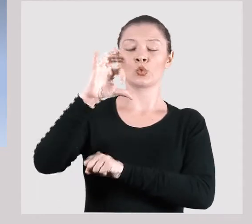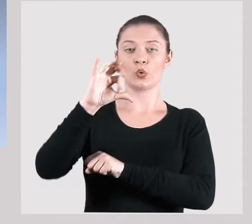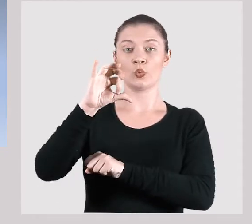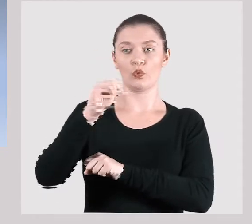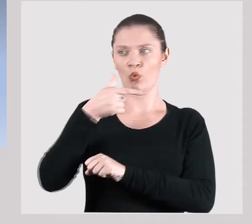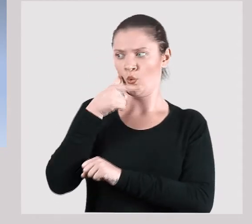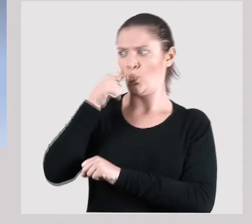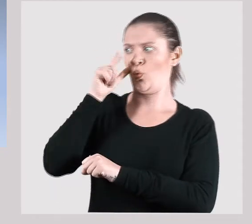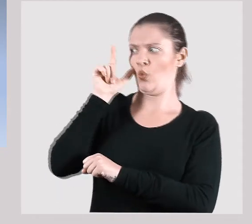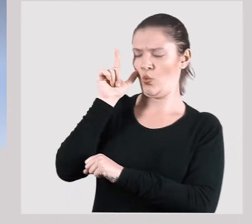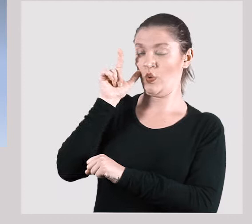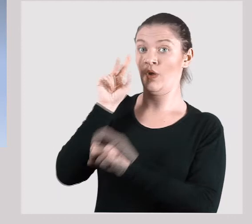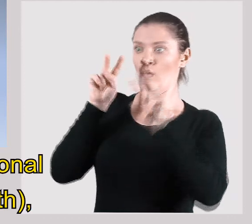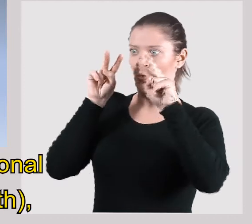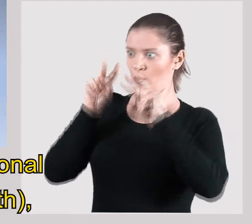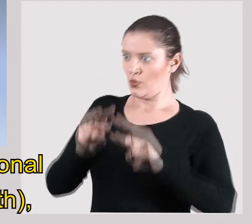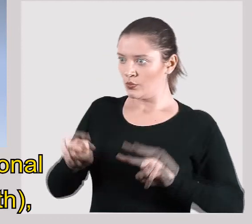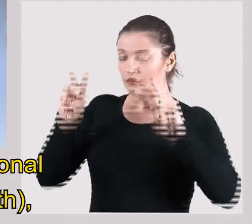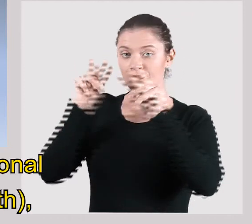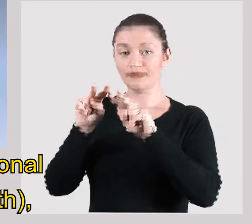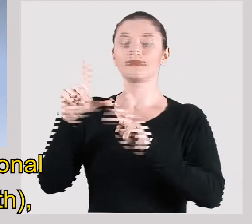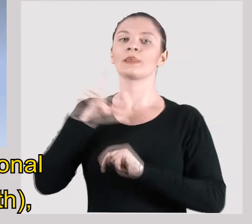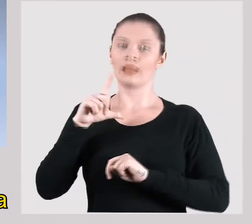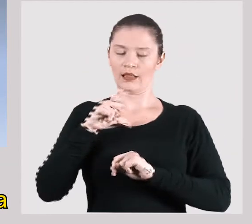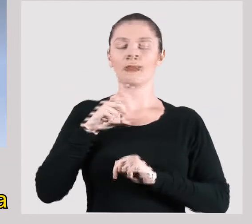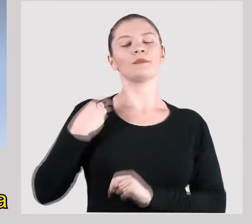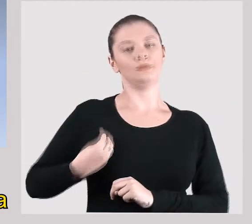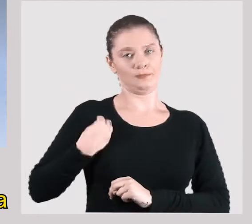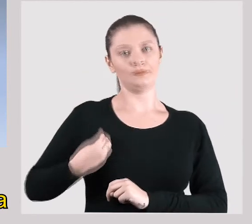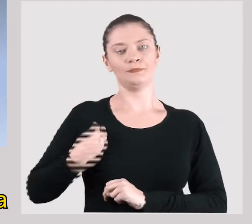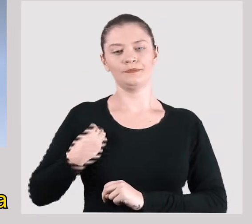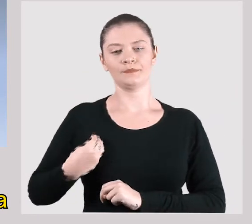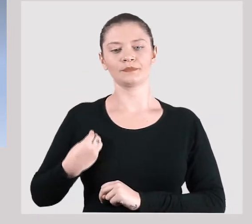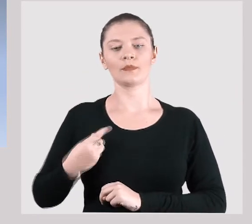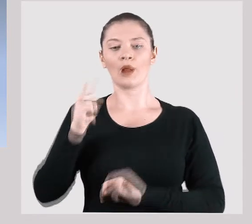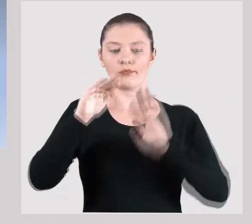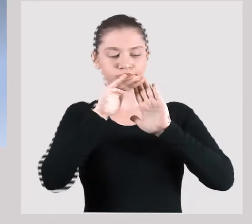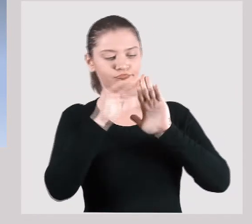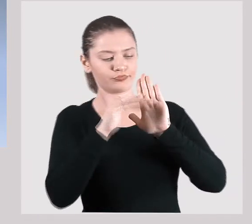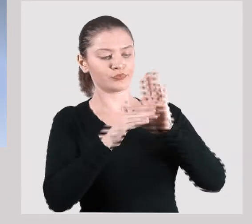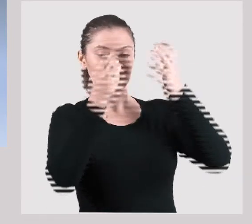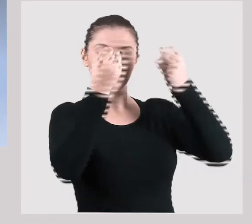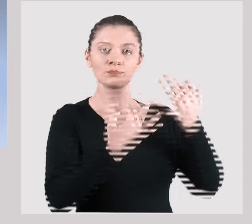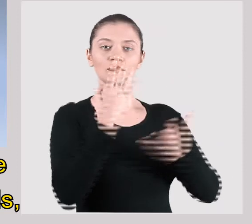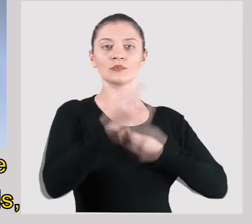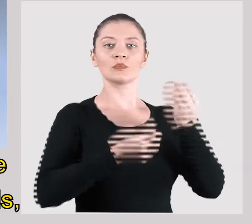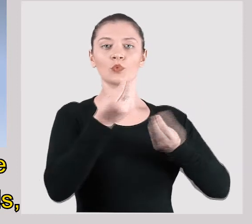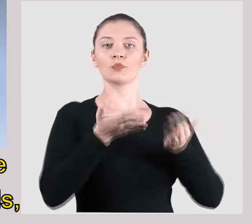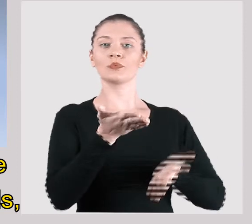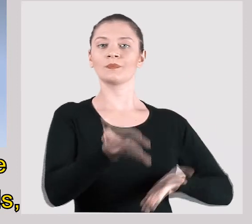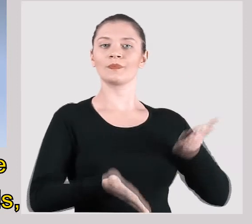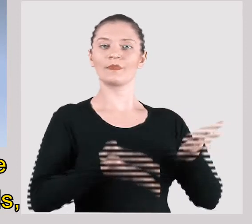esse guideline continua lá no site oficial da WPATH. Então, é um guideline que explica como fazer o tratamento para as